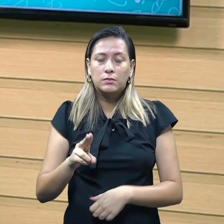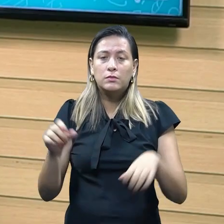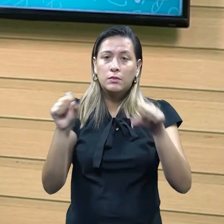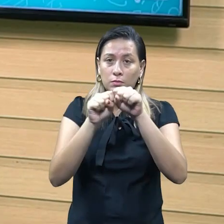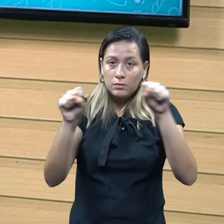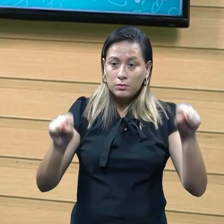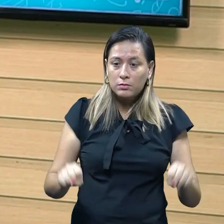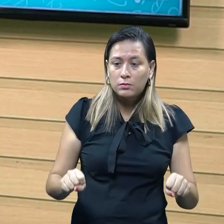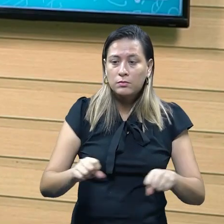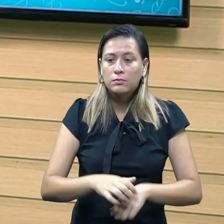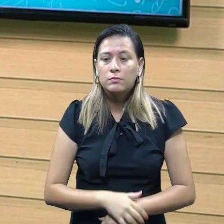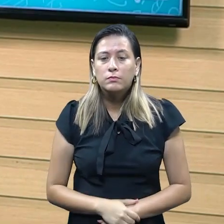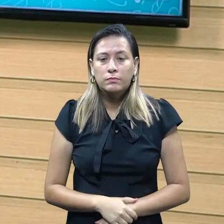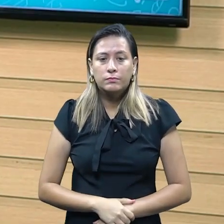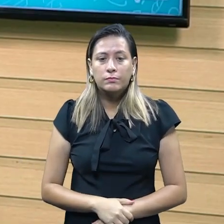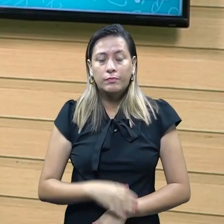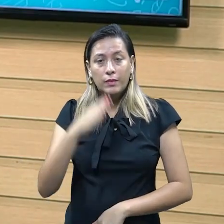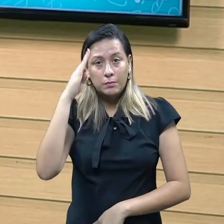sistema CAD,